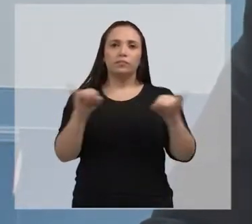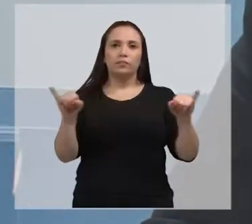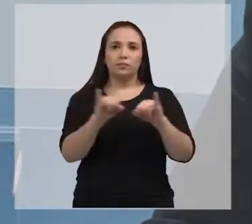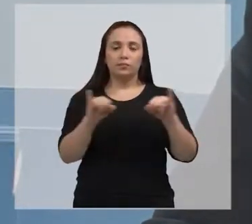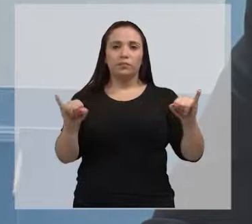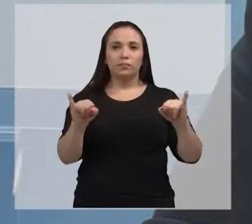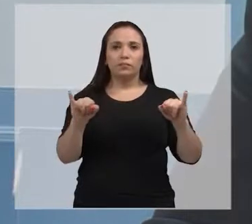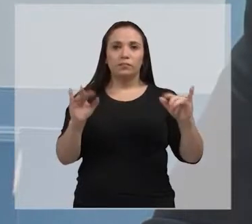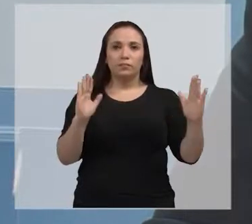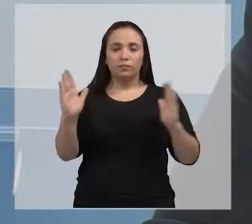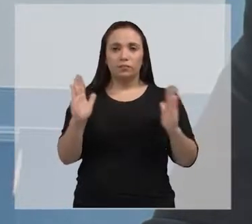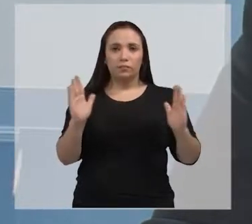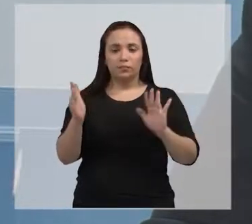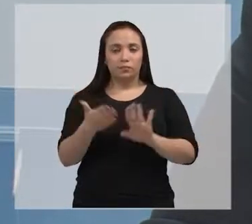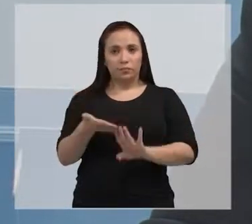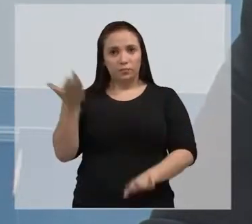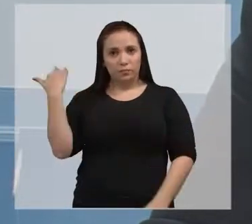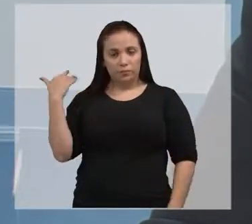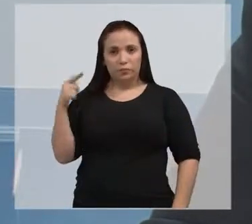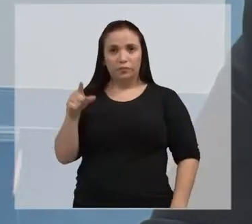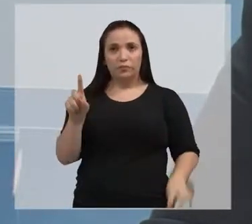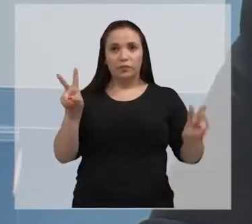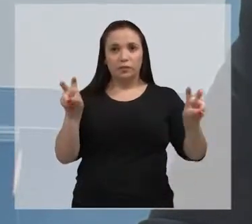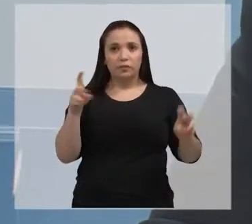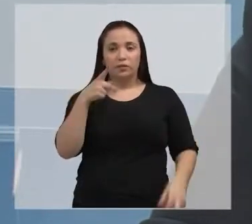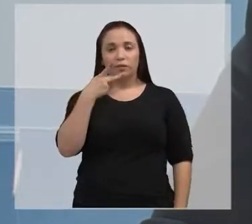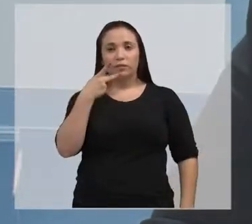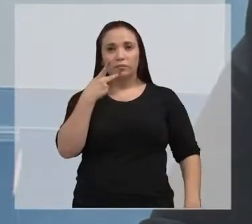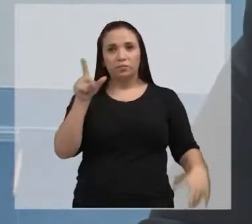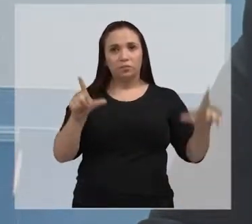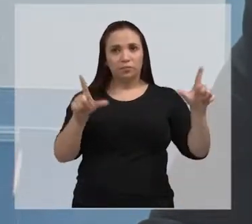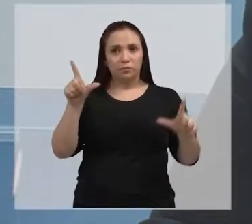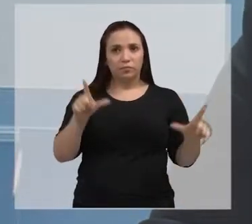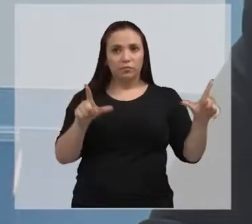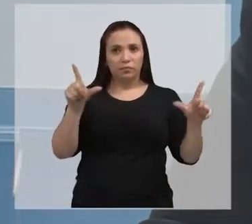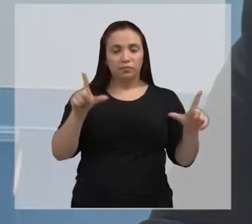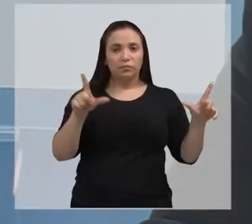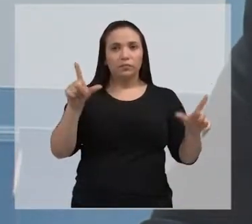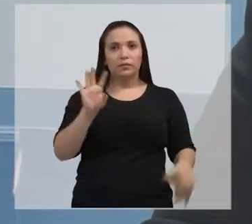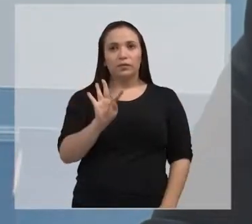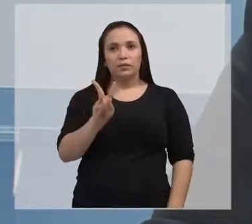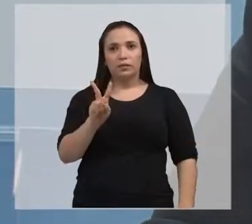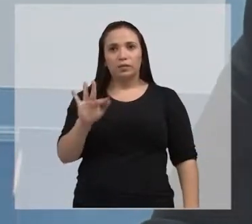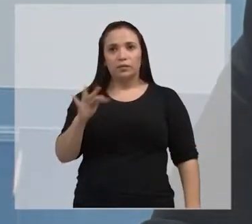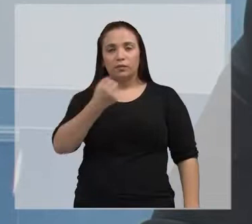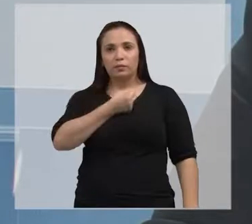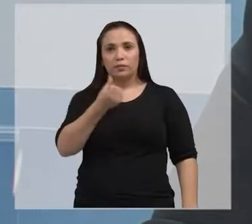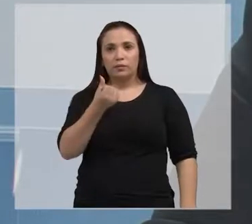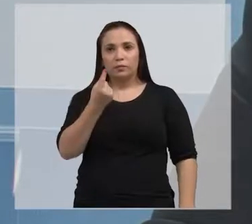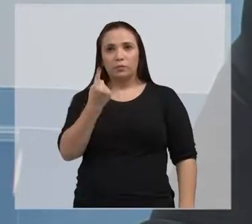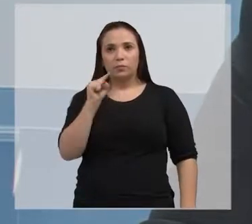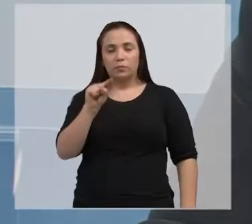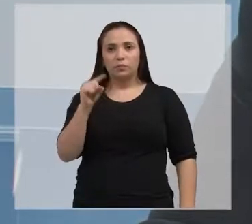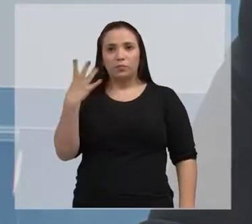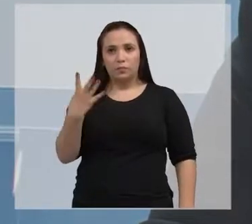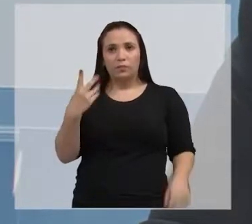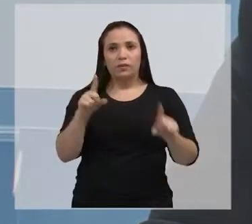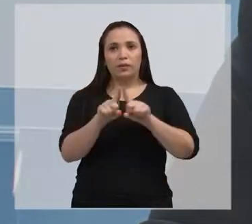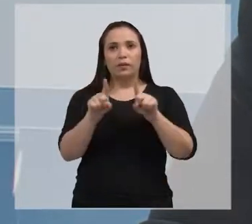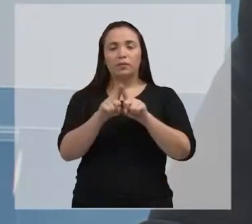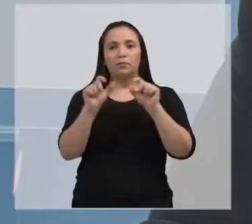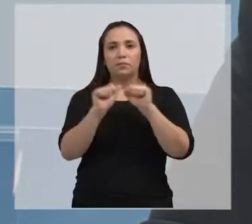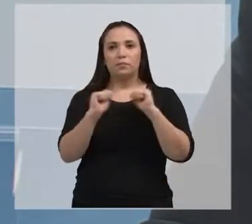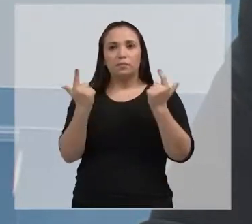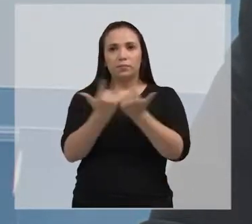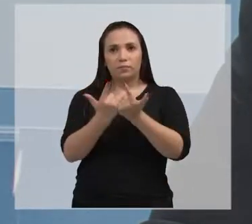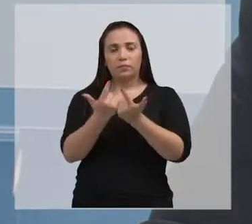num bloco anterior, né? Você assiste esse programa, só lembrando, pela sua TV Fortaleza, canal 61.4, e na sua